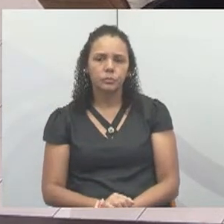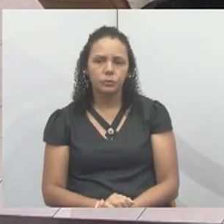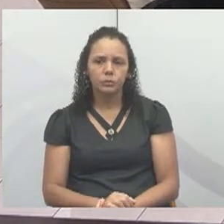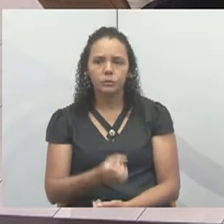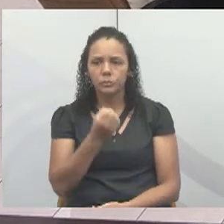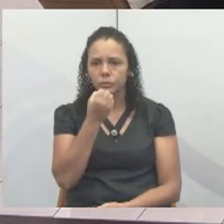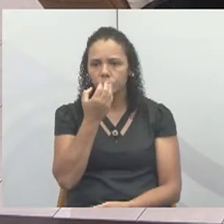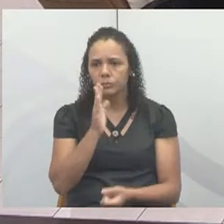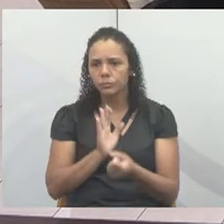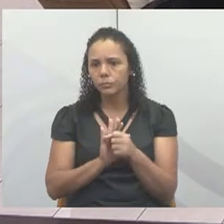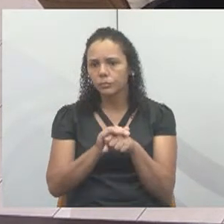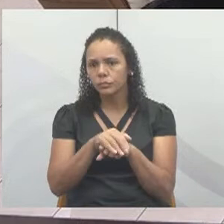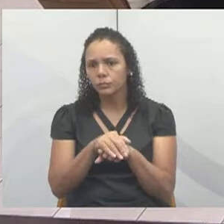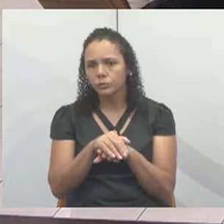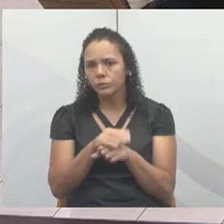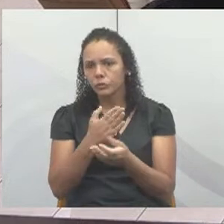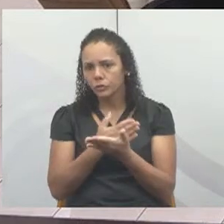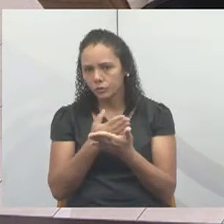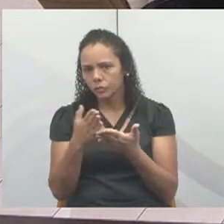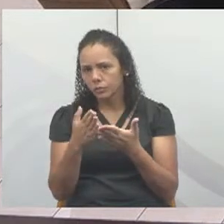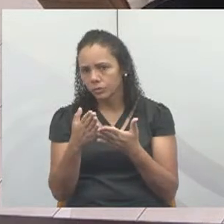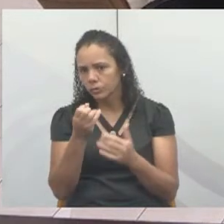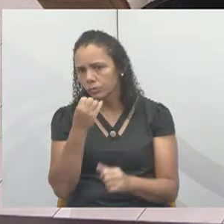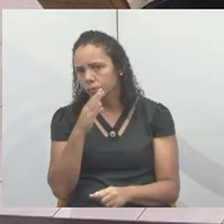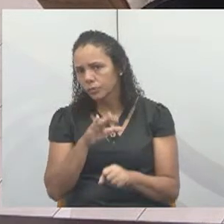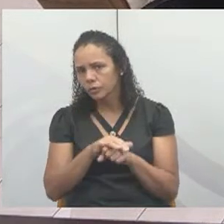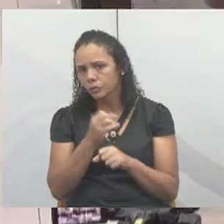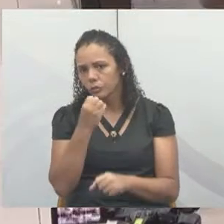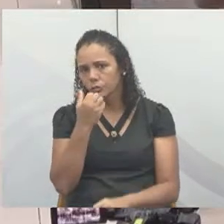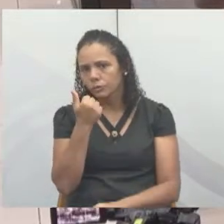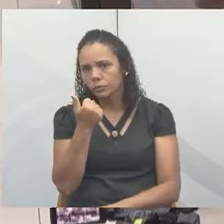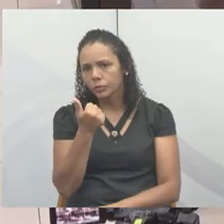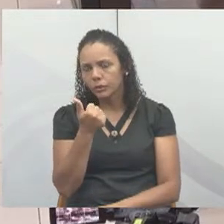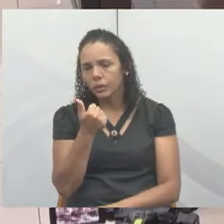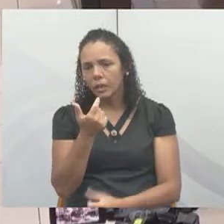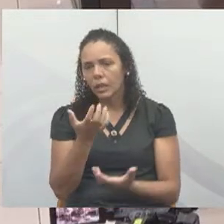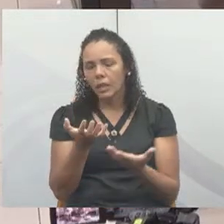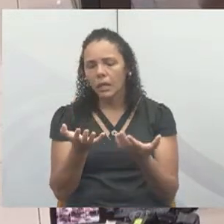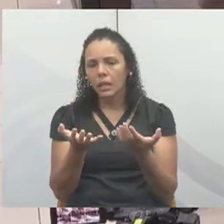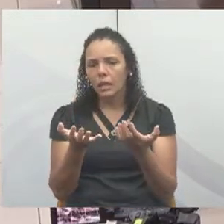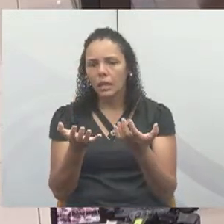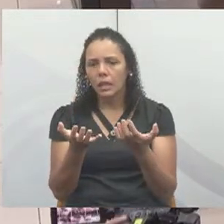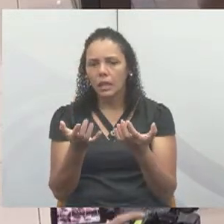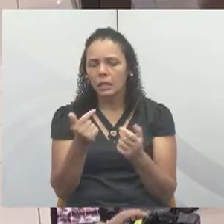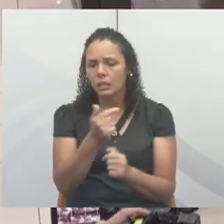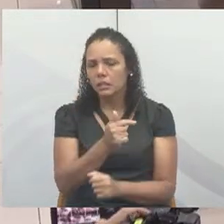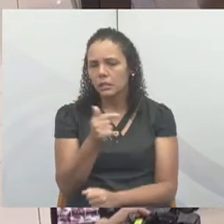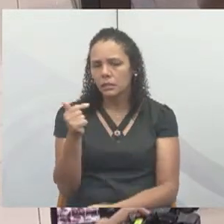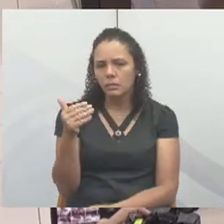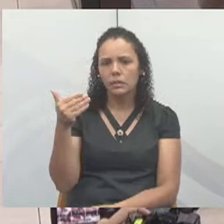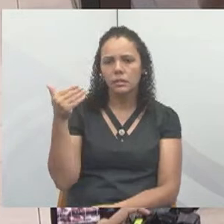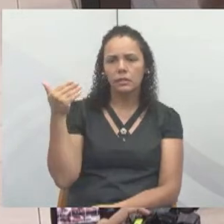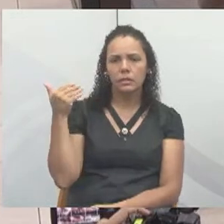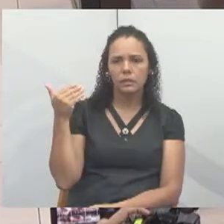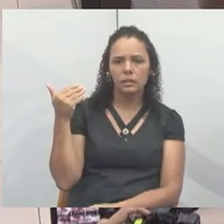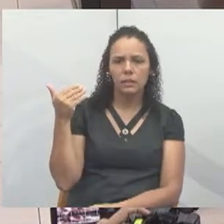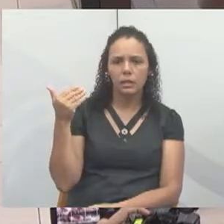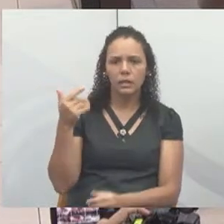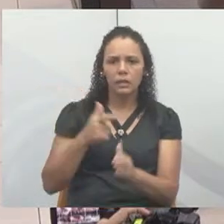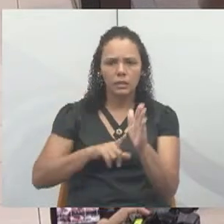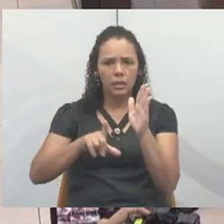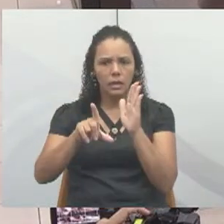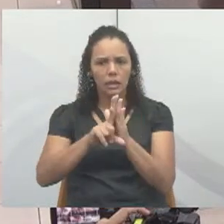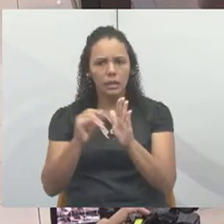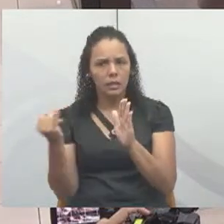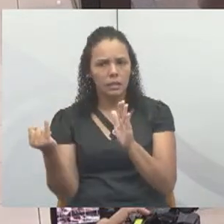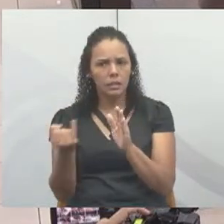Boa noite. Então, vou começar aqui. Tudo bom, Celso? Boa noite. Celso, eu queria... Há poucas semanas atrás, nós votamos uma lei importante aqui